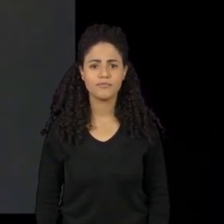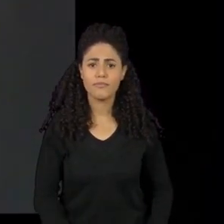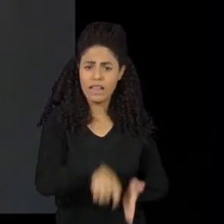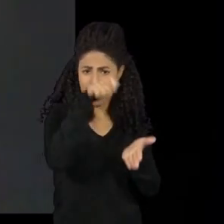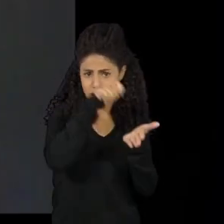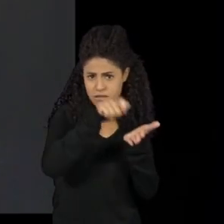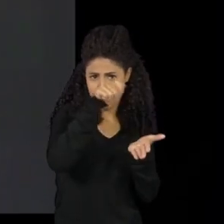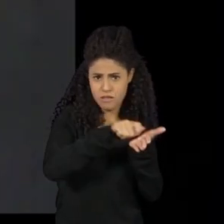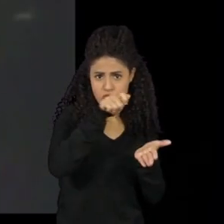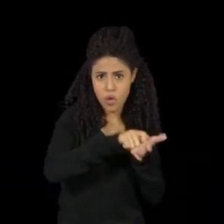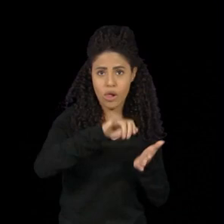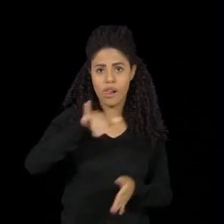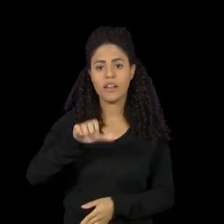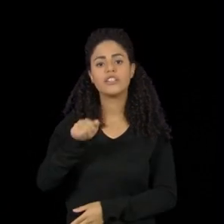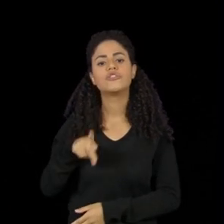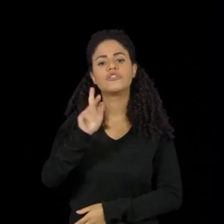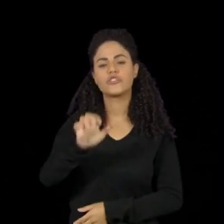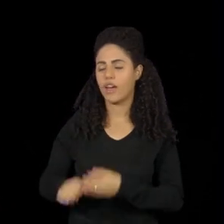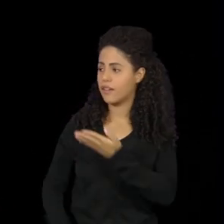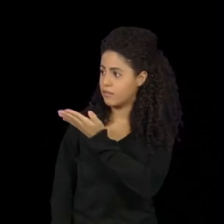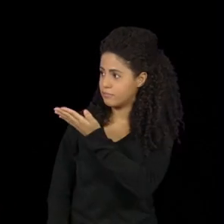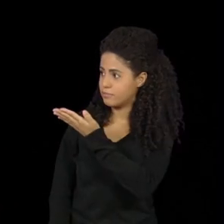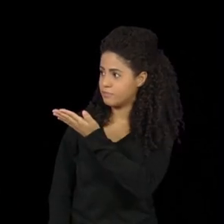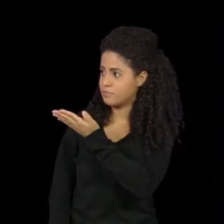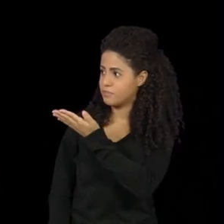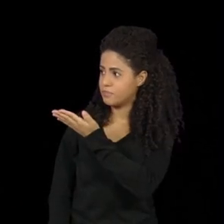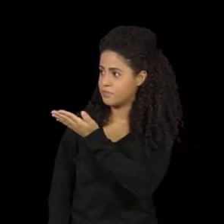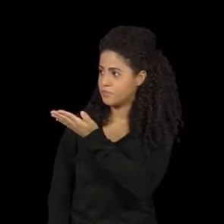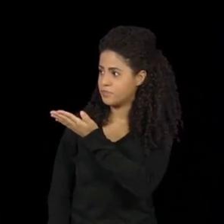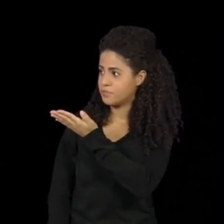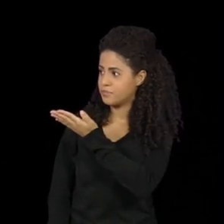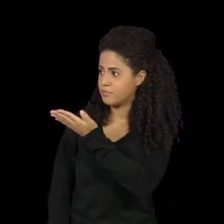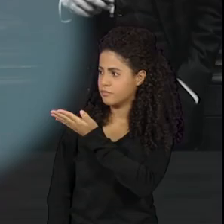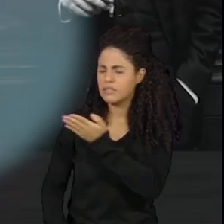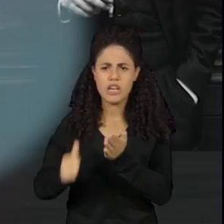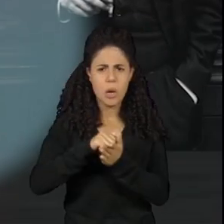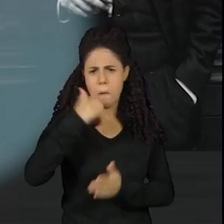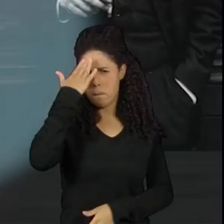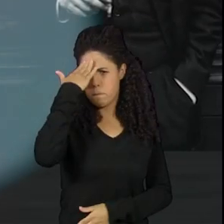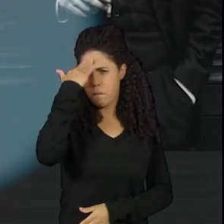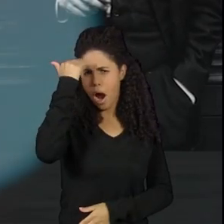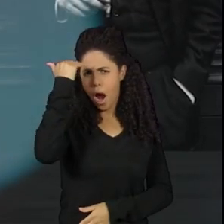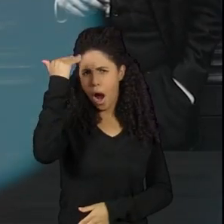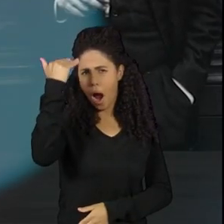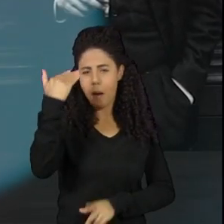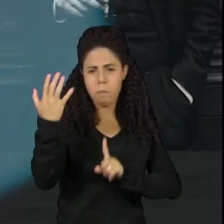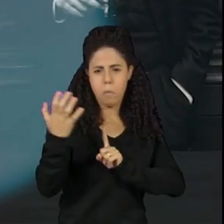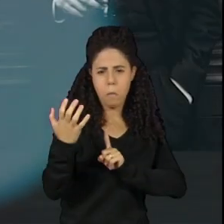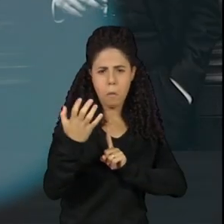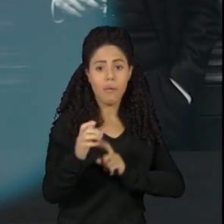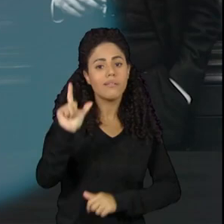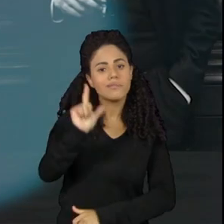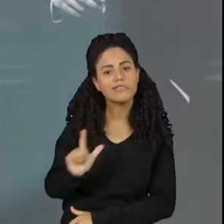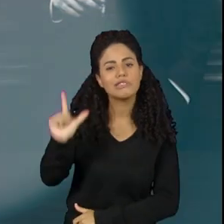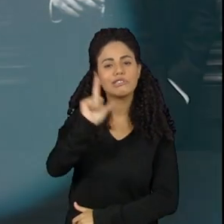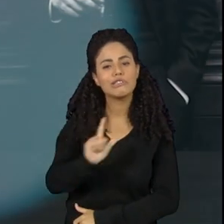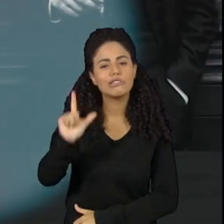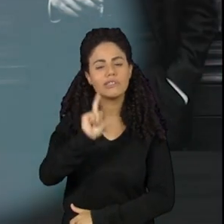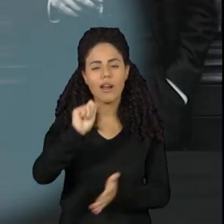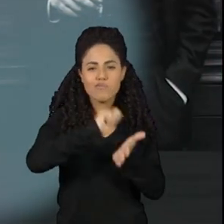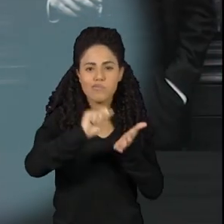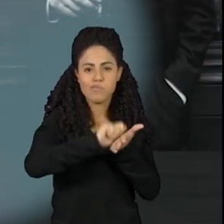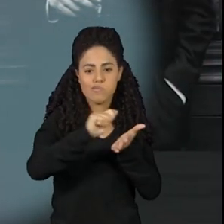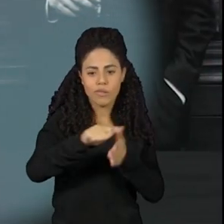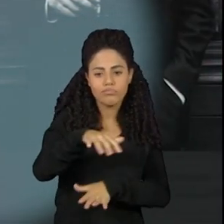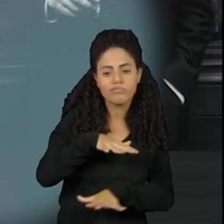Escritores como Jack Kerouac, Allen Ginsberg e William Burroughs foram grandes expoentes da onda literária que florescia nesse